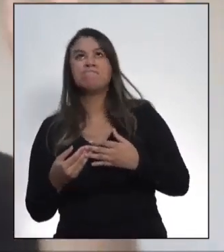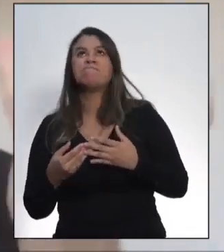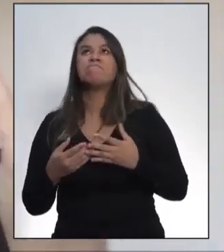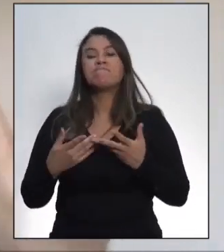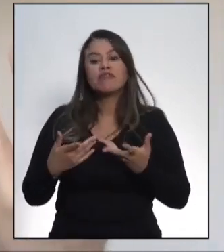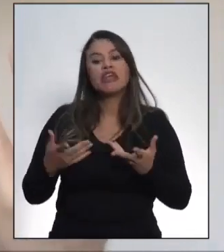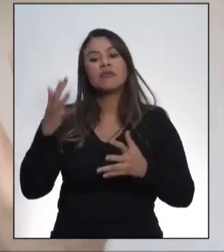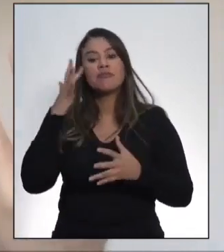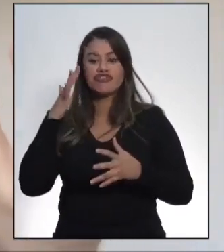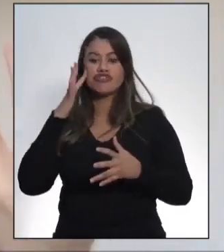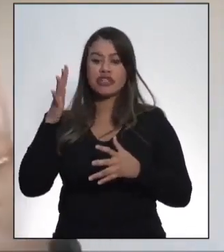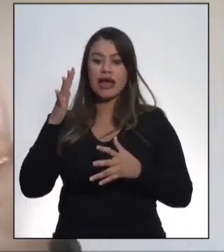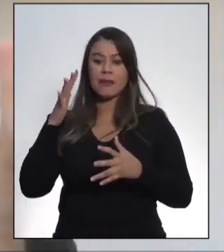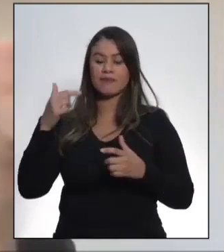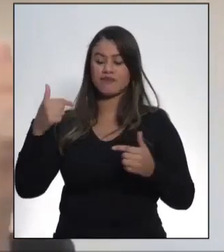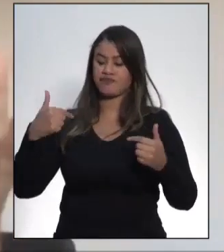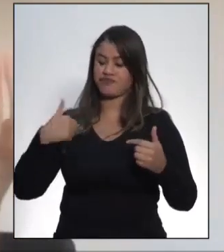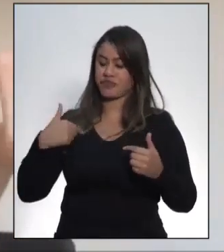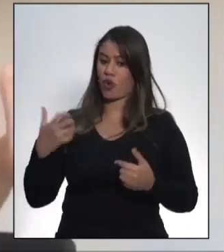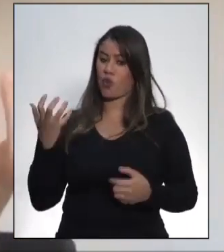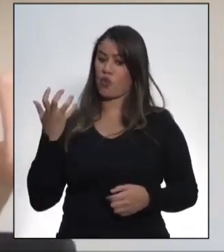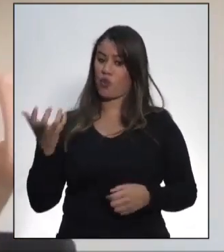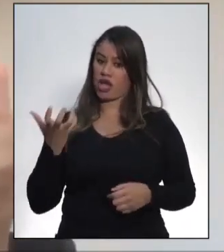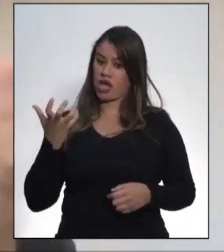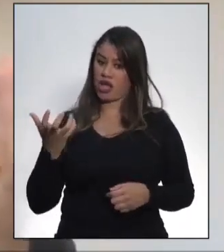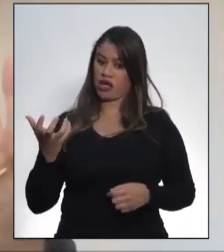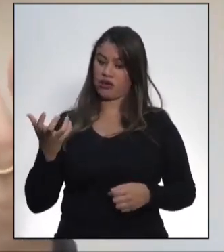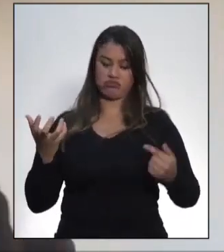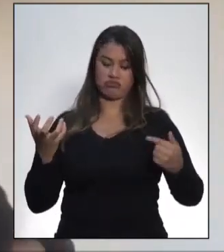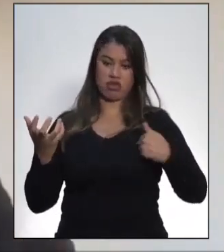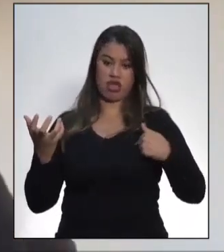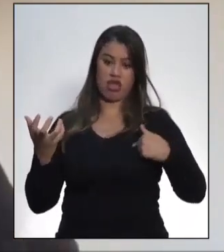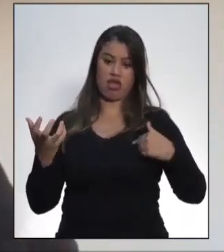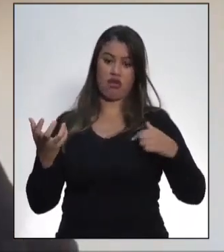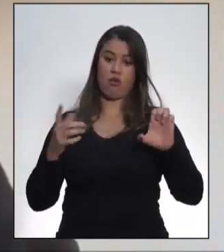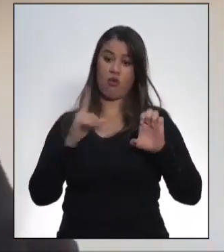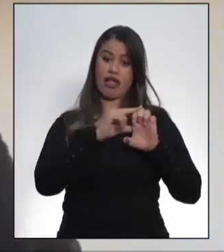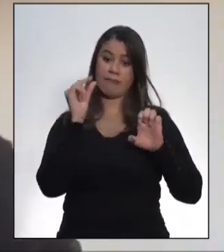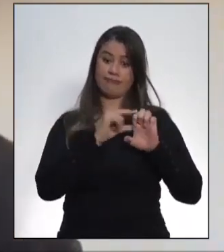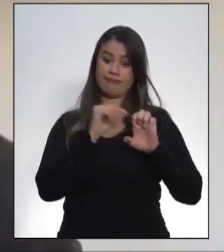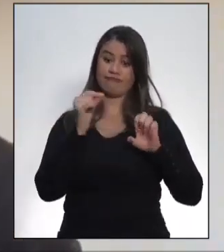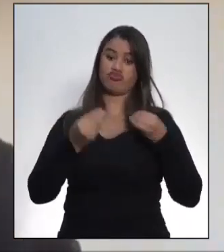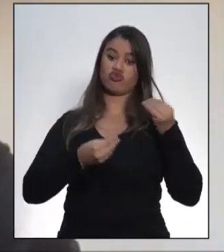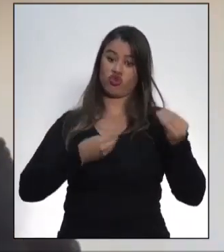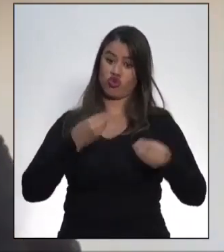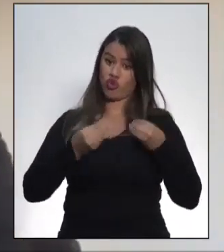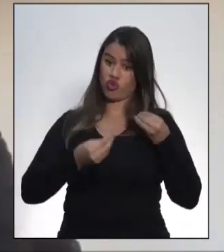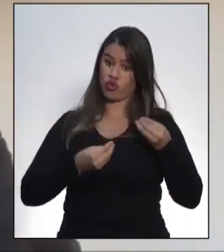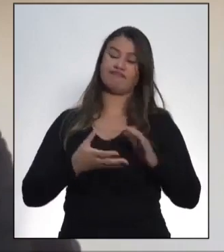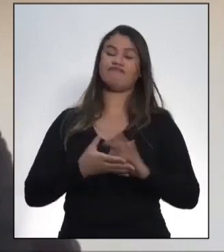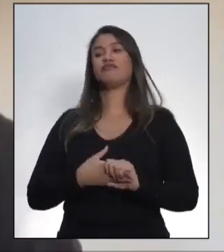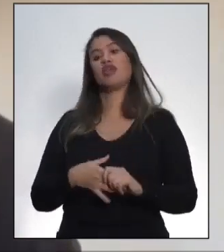quer ser e a tua jornada empreendedora. Se você quer ser veterinária, o